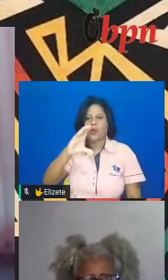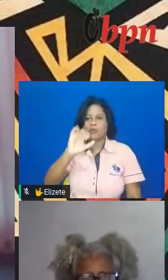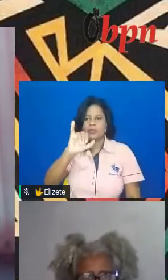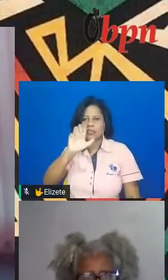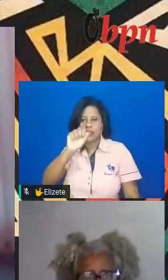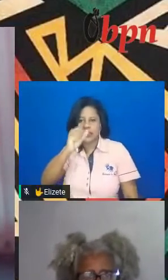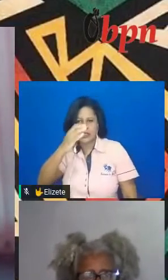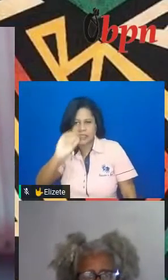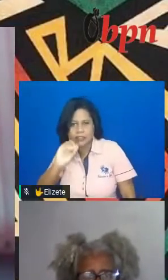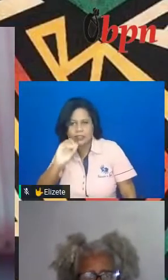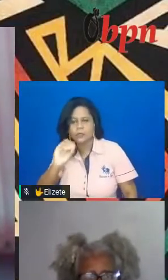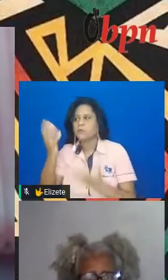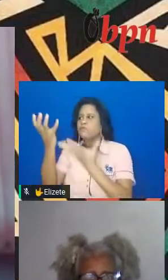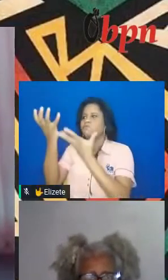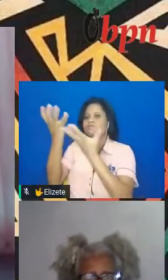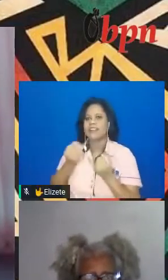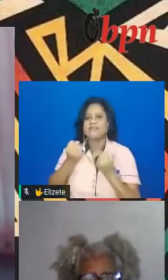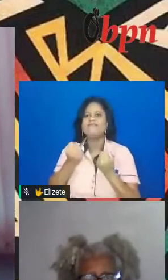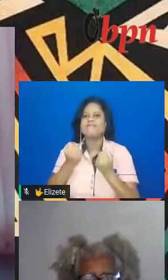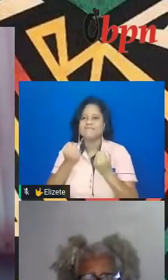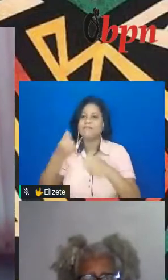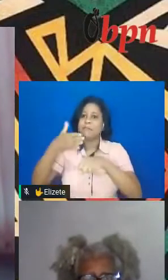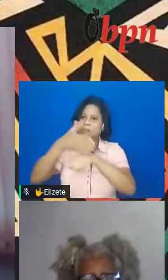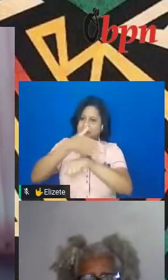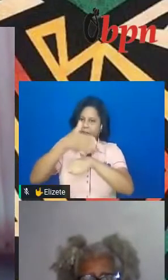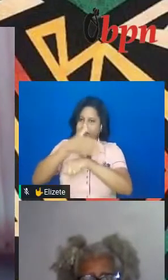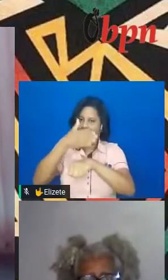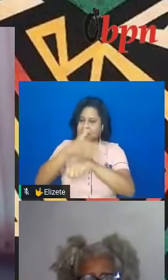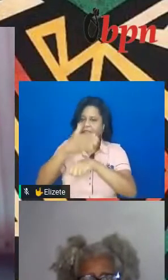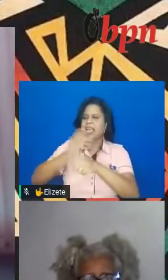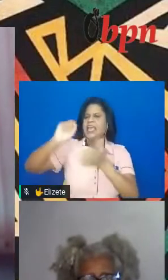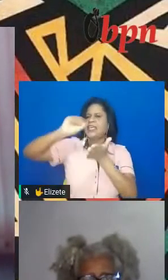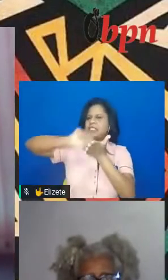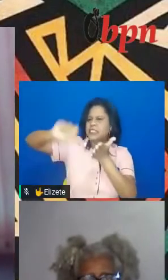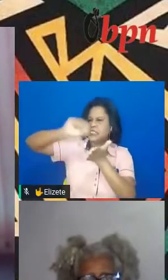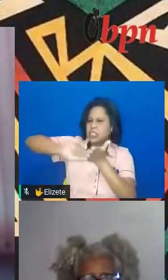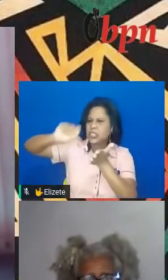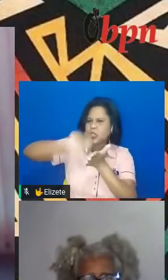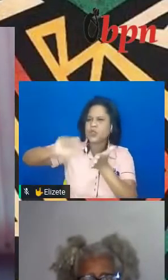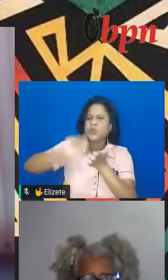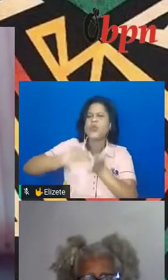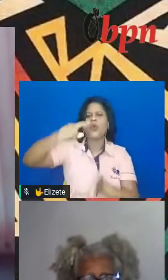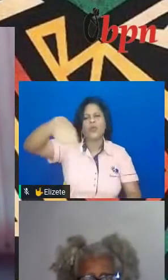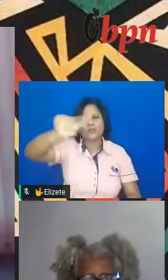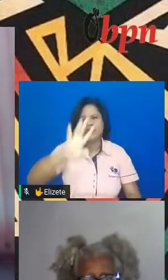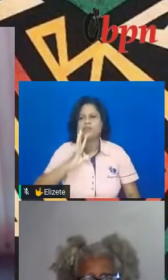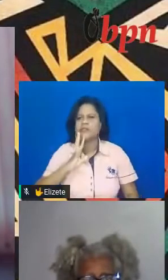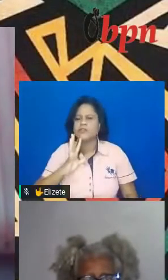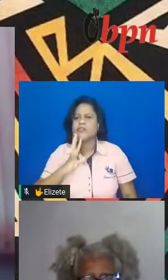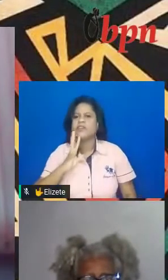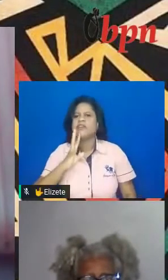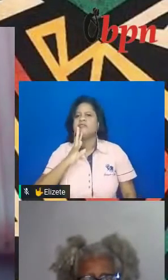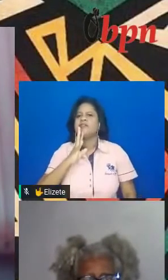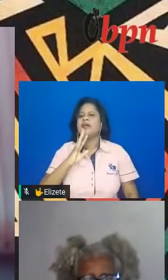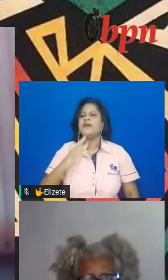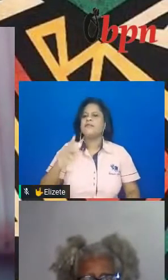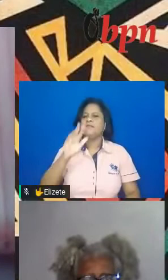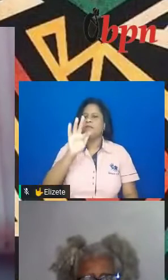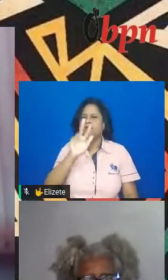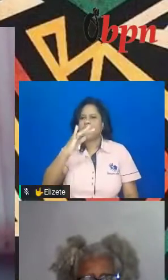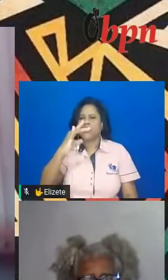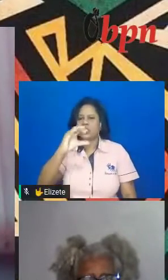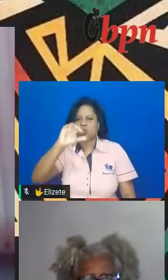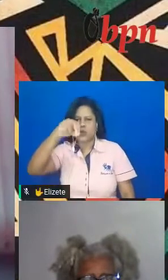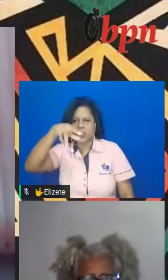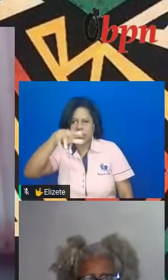nosso pedido. A Conceição Evaristo, ela é escritora, como todo mundo sabe, ela é ficcionista, ensaísta, mestra